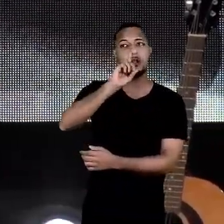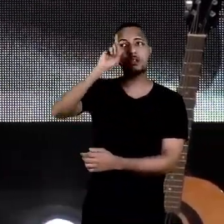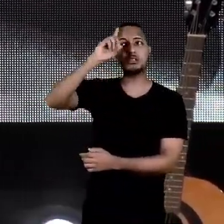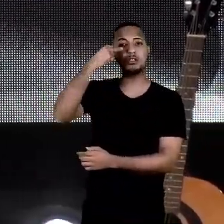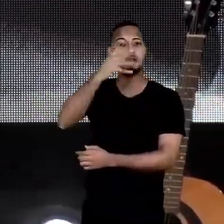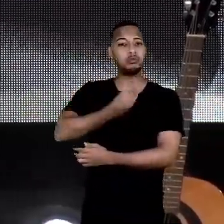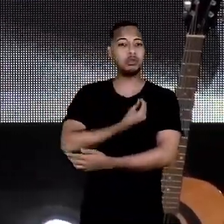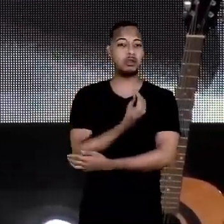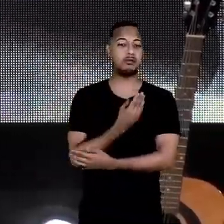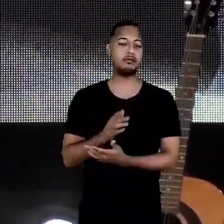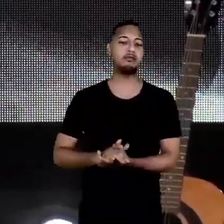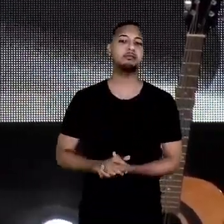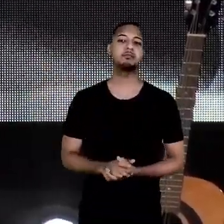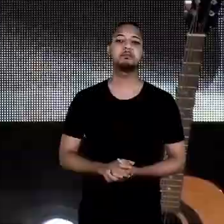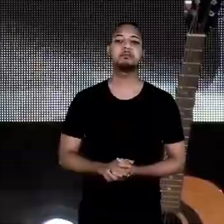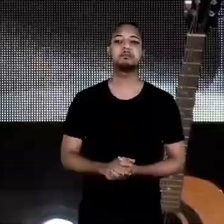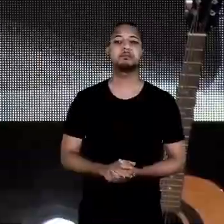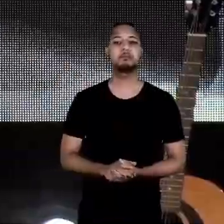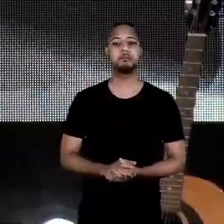que Deus te fez.